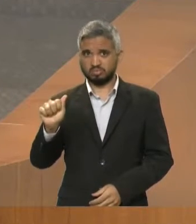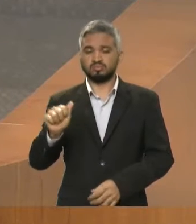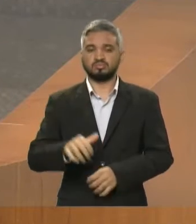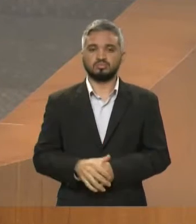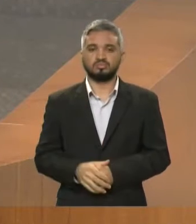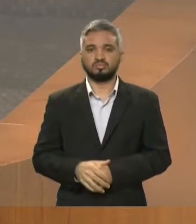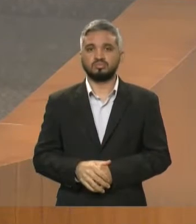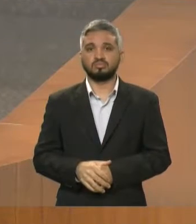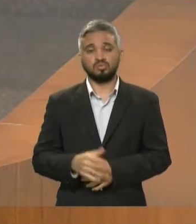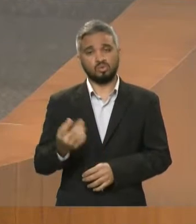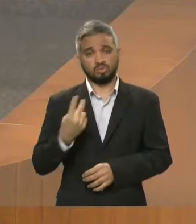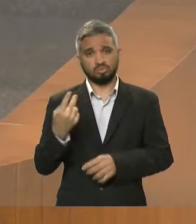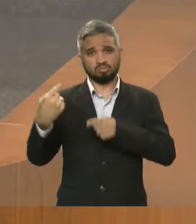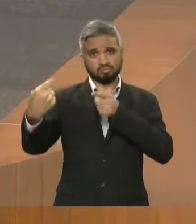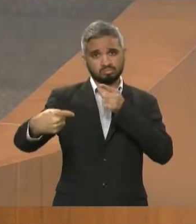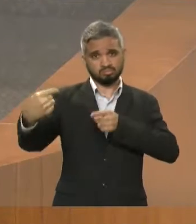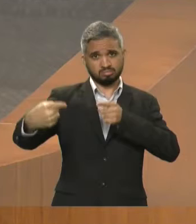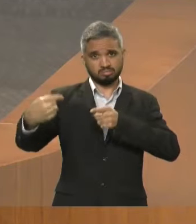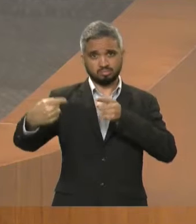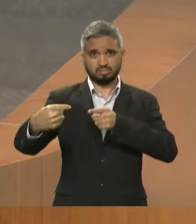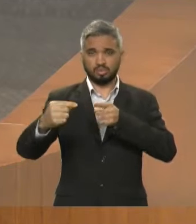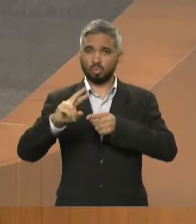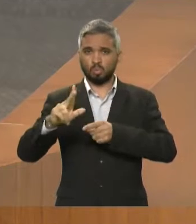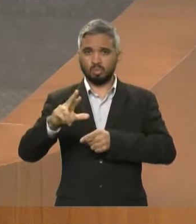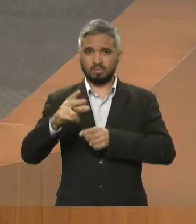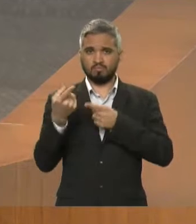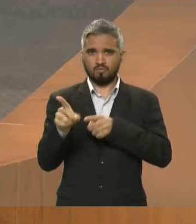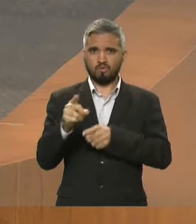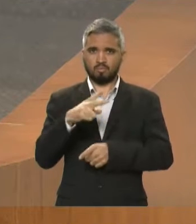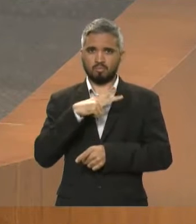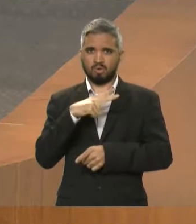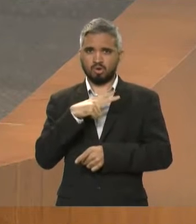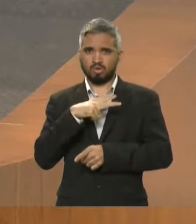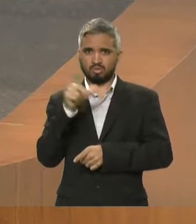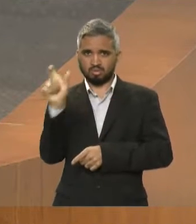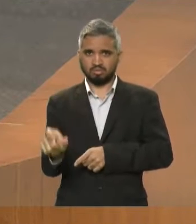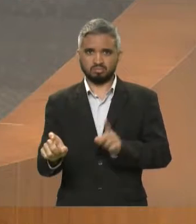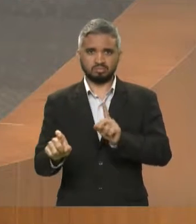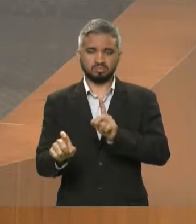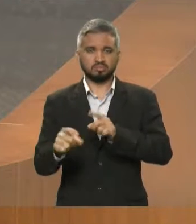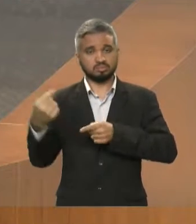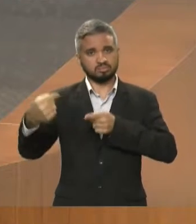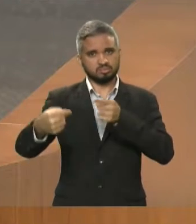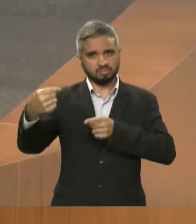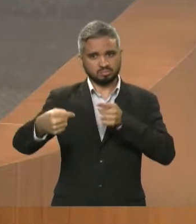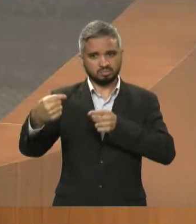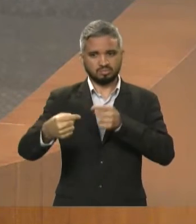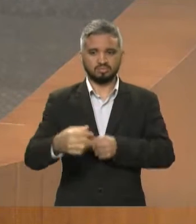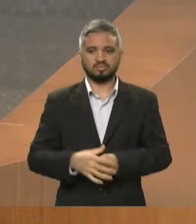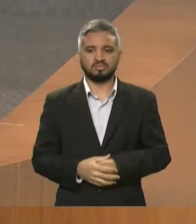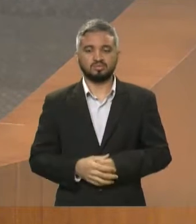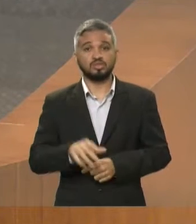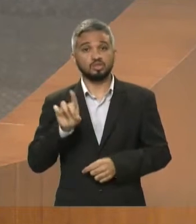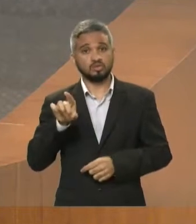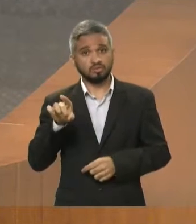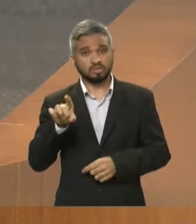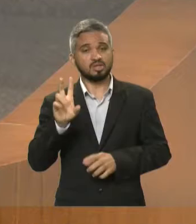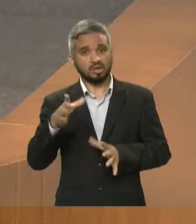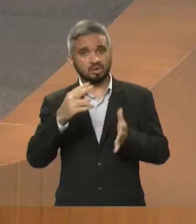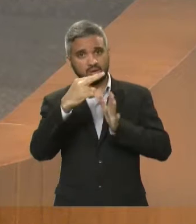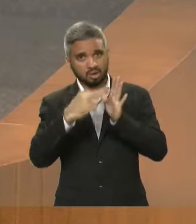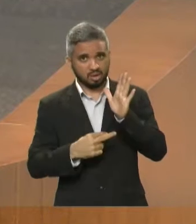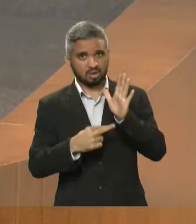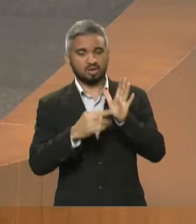das ideias, então não tem nada pessoal. Vossa Excelência está folheando a Constituição do Estado. Que bom que Vossa Excelência vai interpretar agora a Constituição do